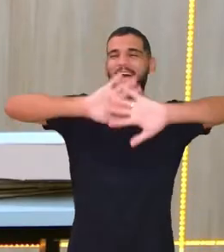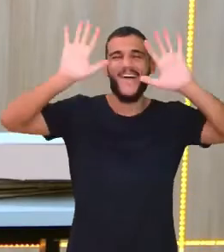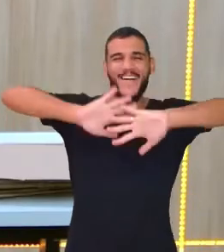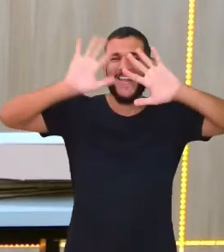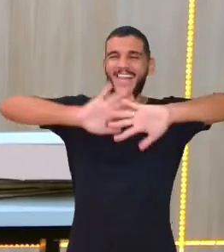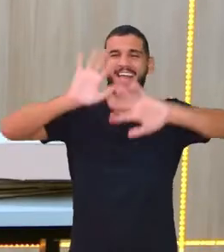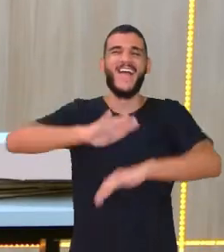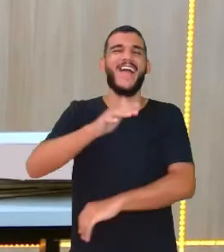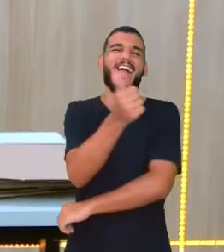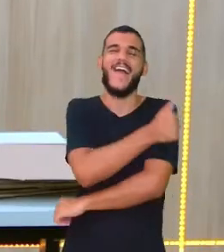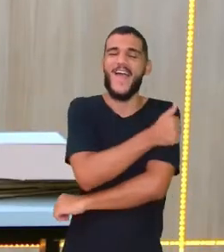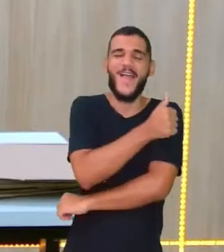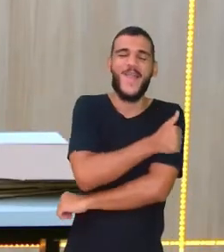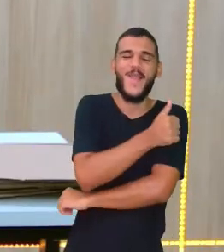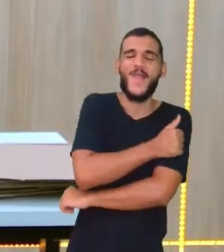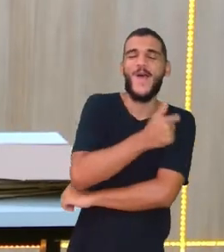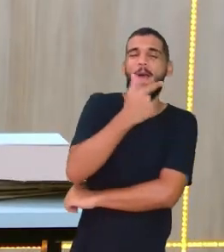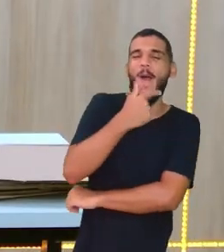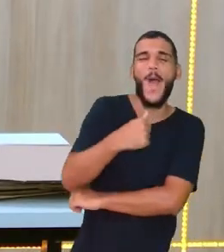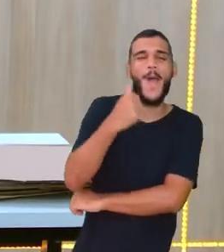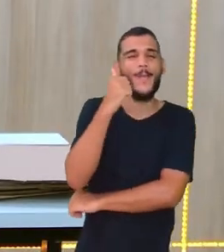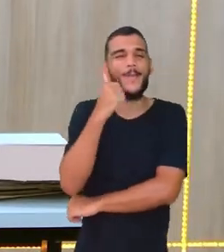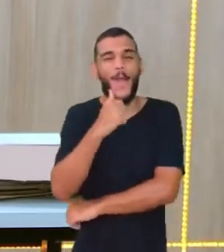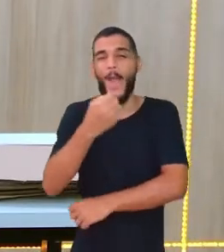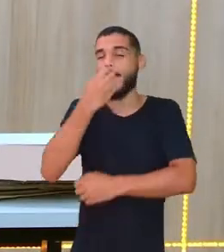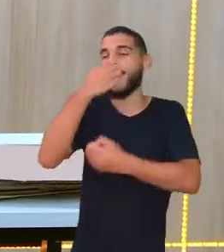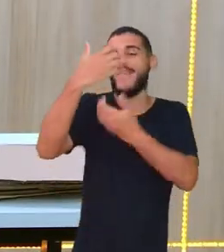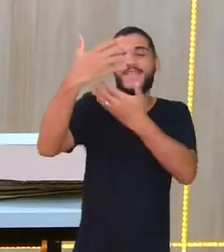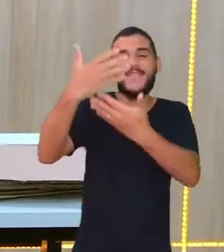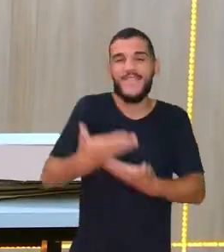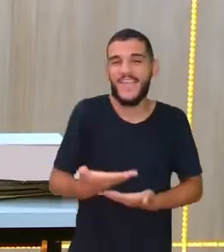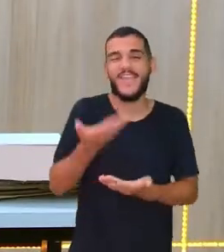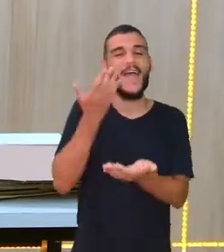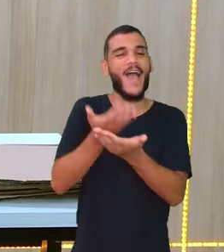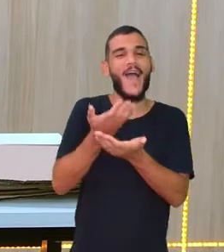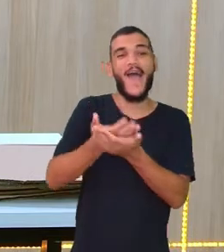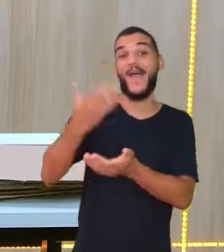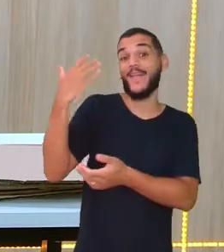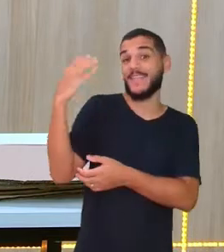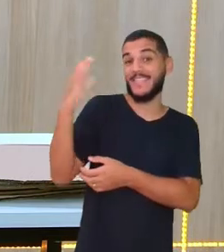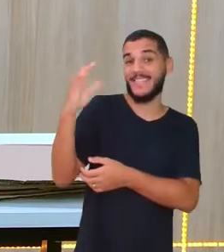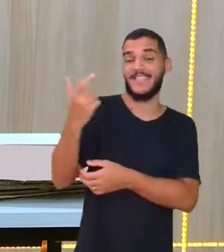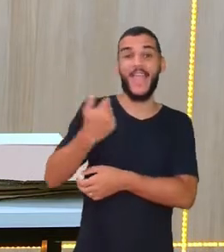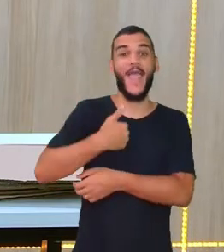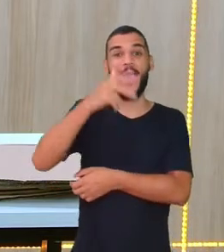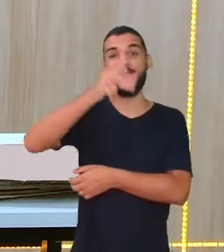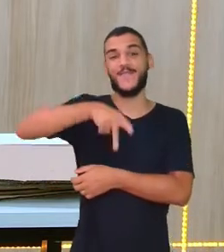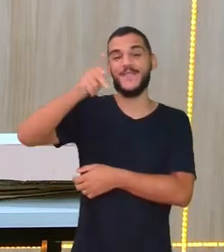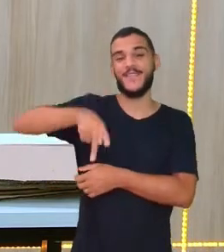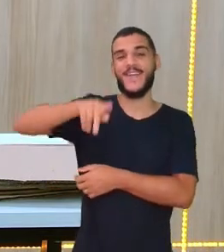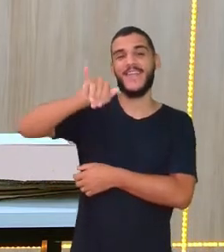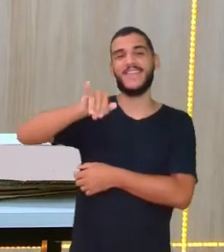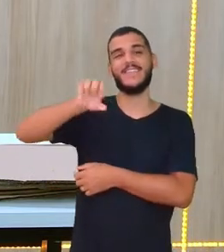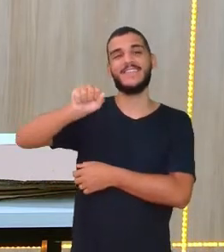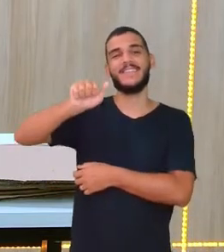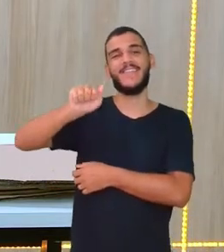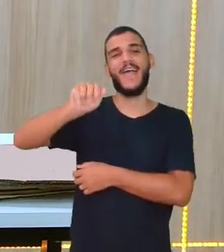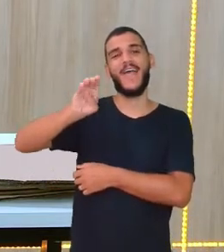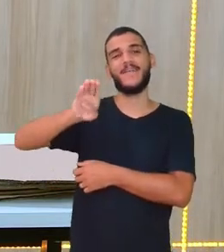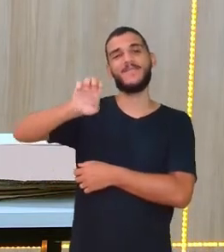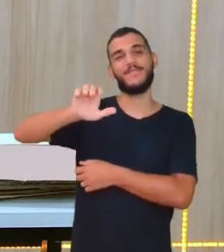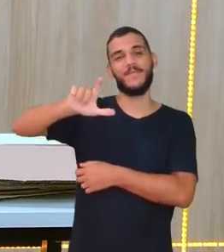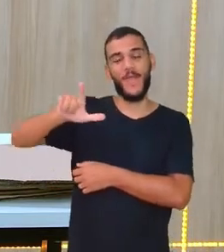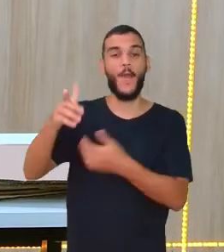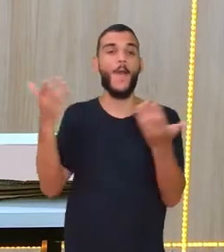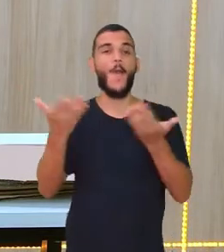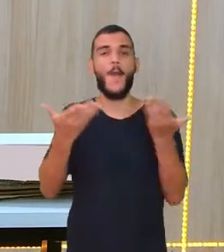Olá, alunos e alunas, sejam todos bem-vindos a mais uma aula de ciências. Eu sou a professora Isabel e hoje nós vamos